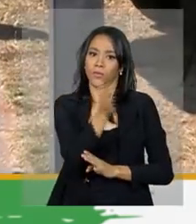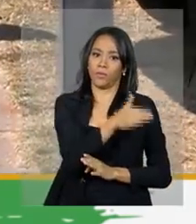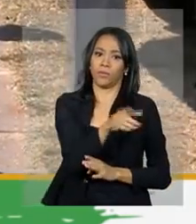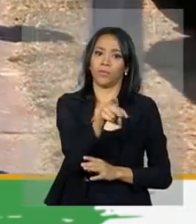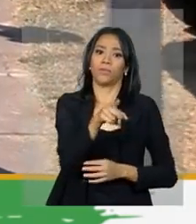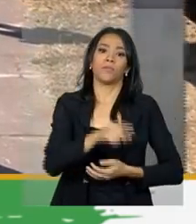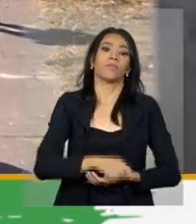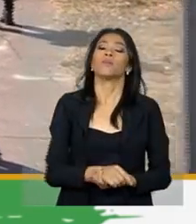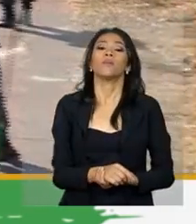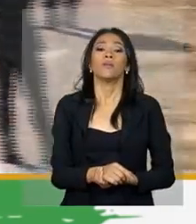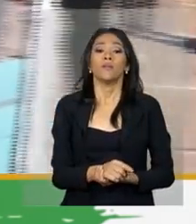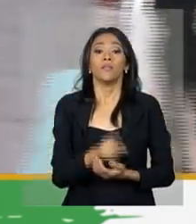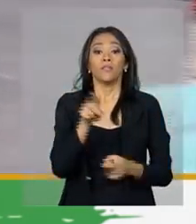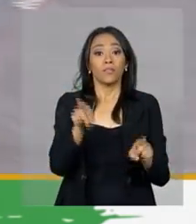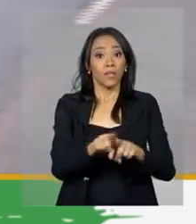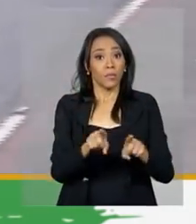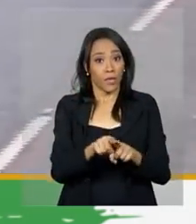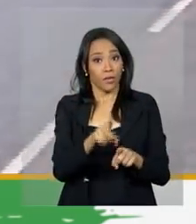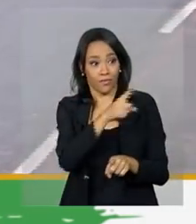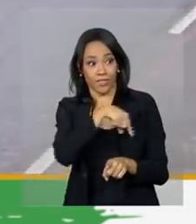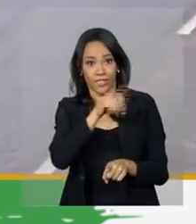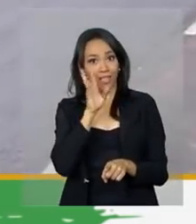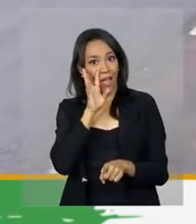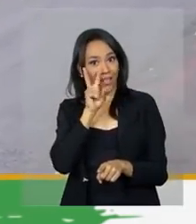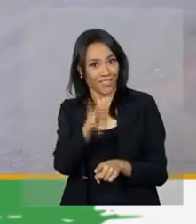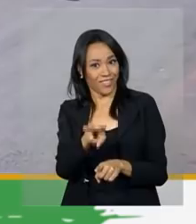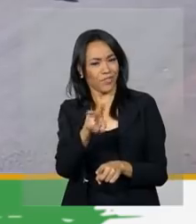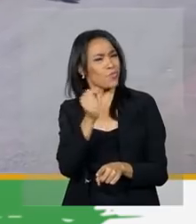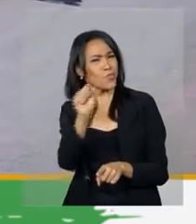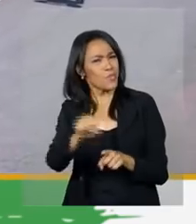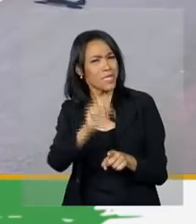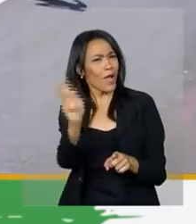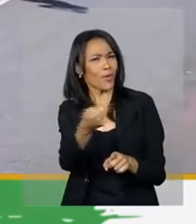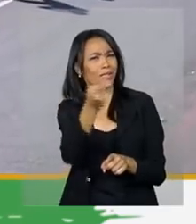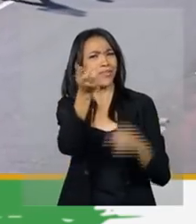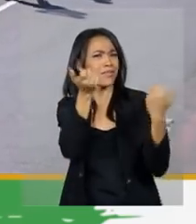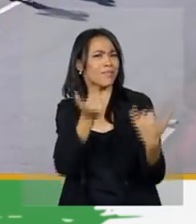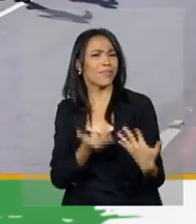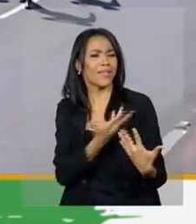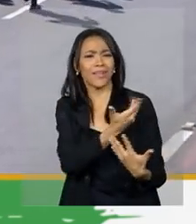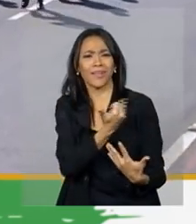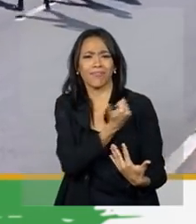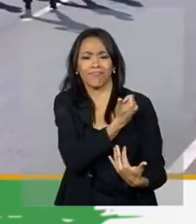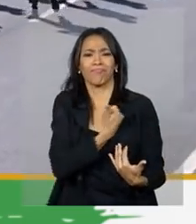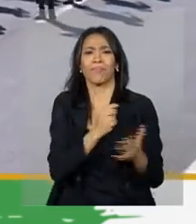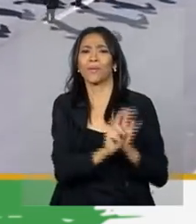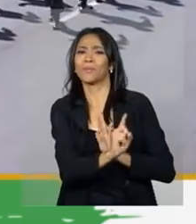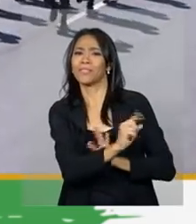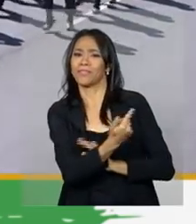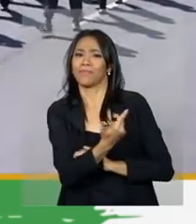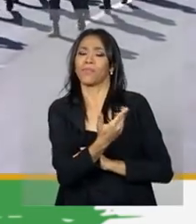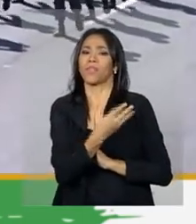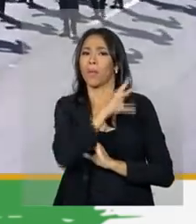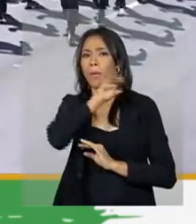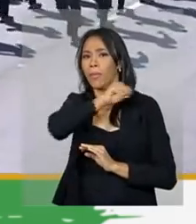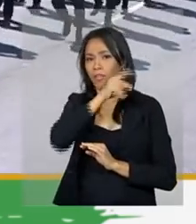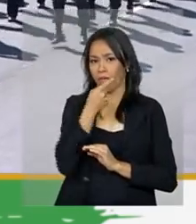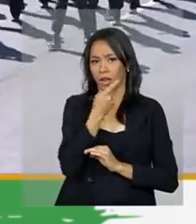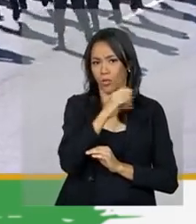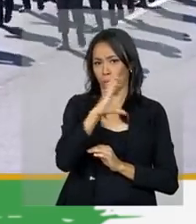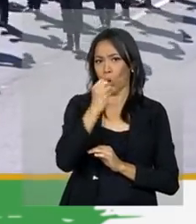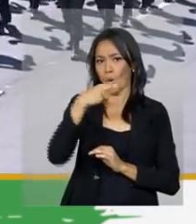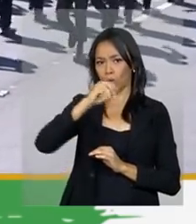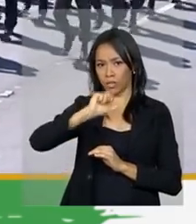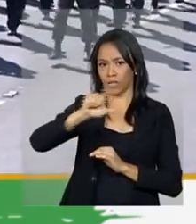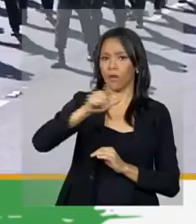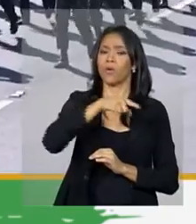Por favor, coronel. Coronel Demucci, o senhor acompanha também, sabe dizer o que está acontecendo, quem está desfilando lá no Rio de Janeiro, né? Nós temos como tradicional lá no Rio de